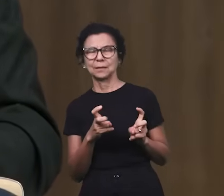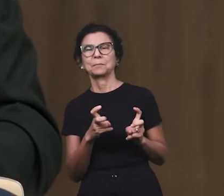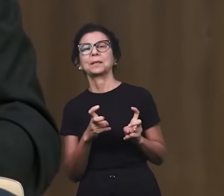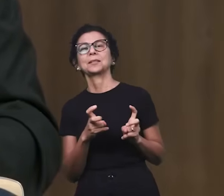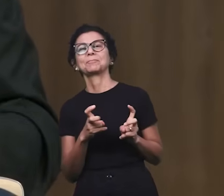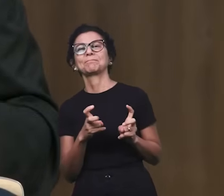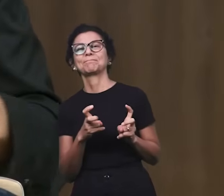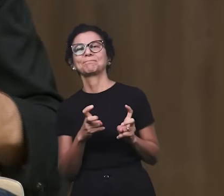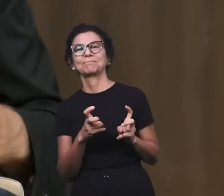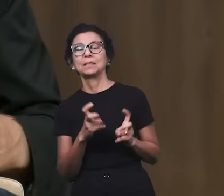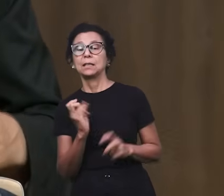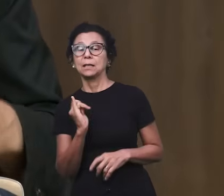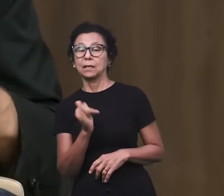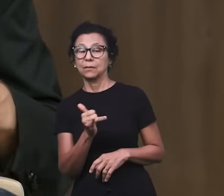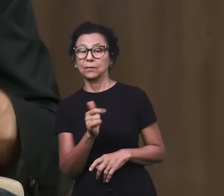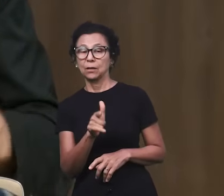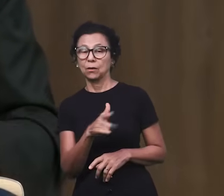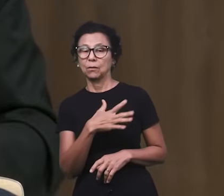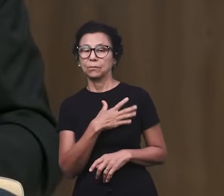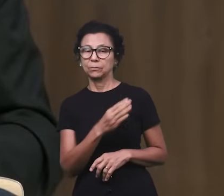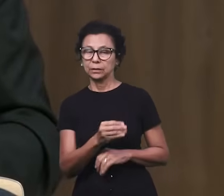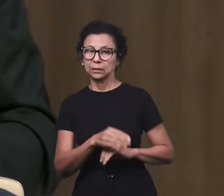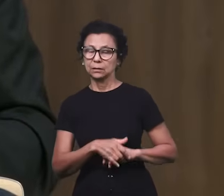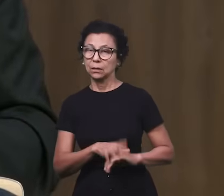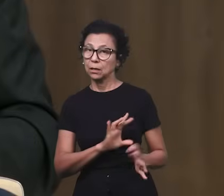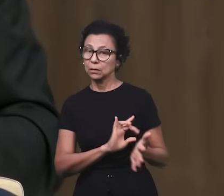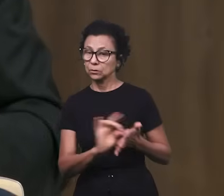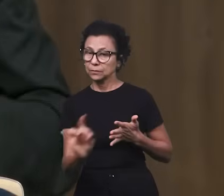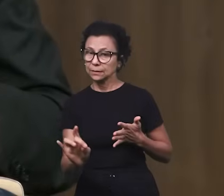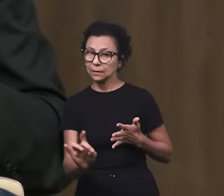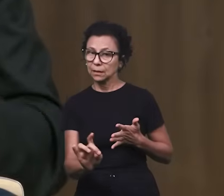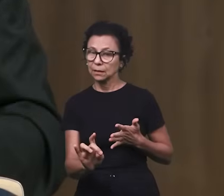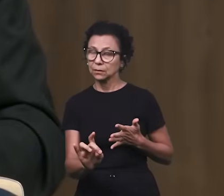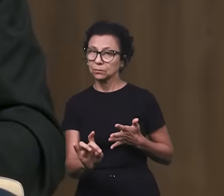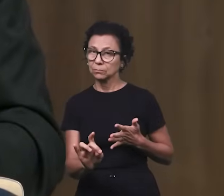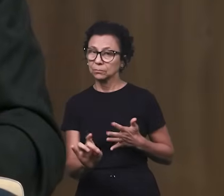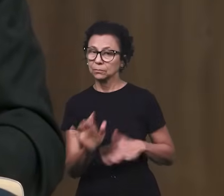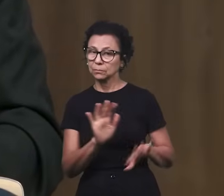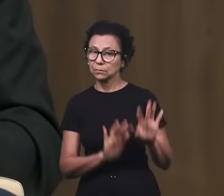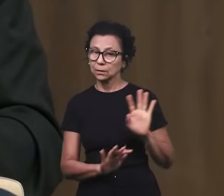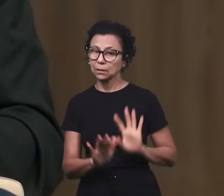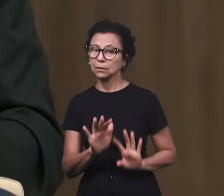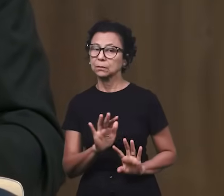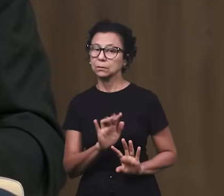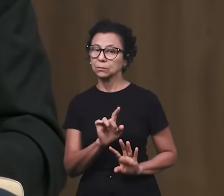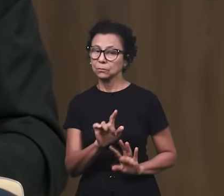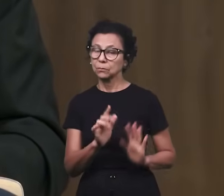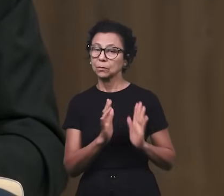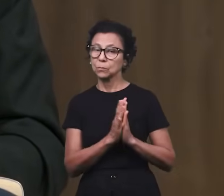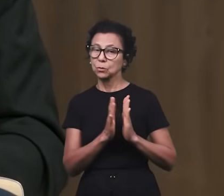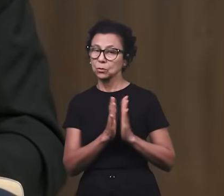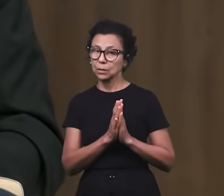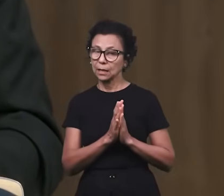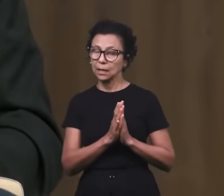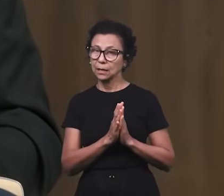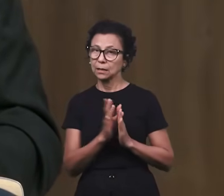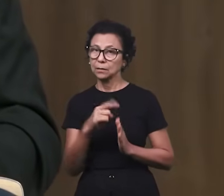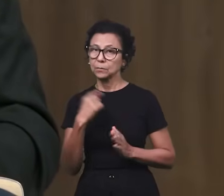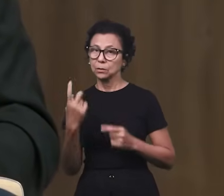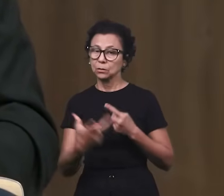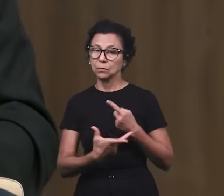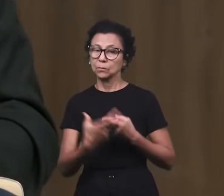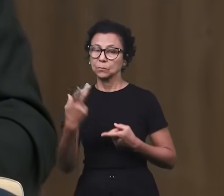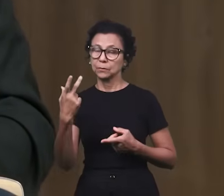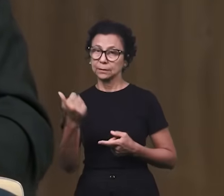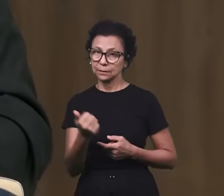responsabilidade avisar a família, avisar os filhos, olha, há um ataque, vamos nos posicionar, porque na oração nós somos